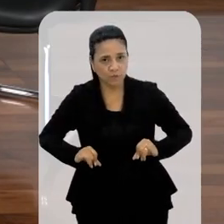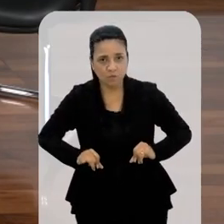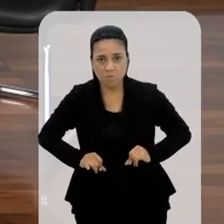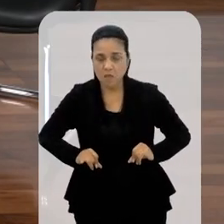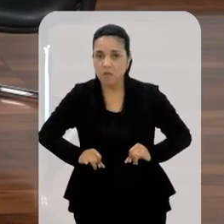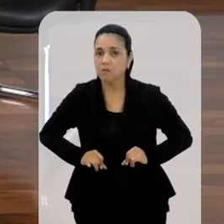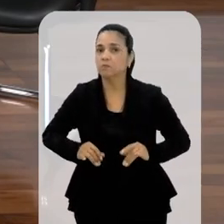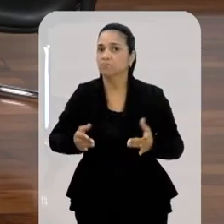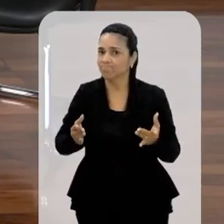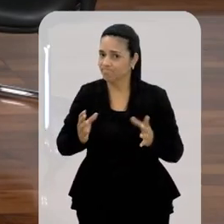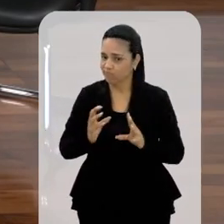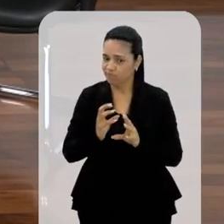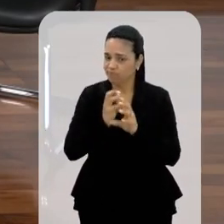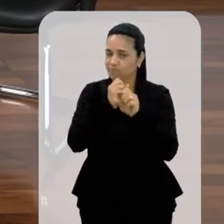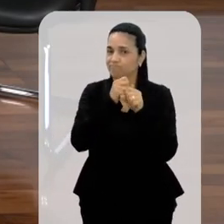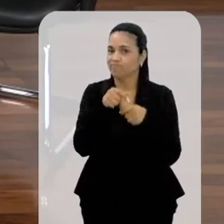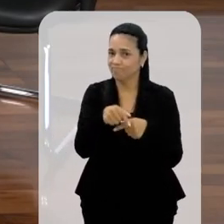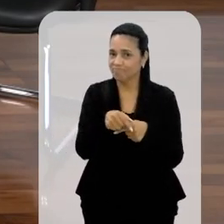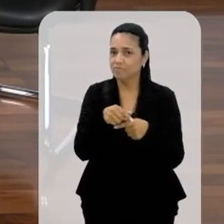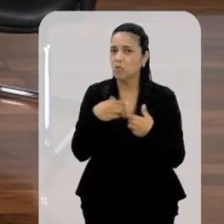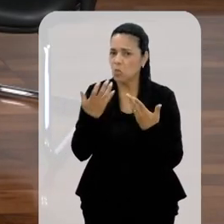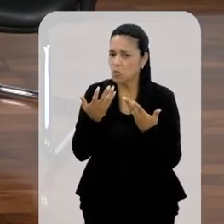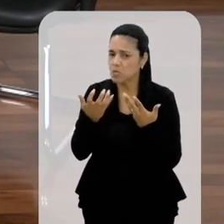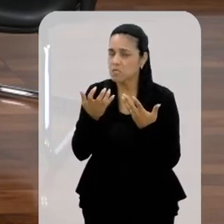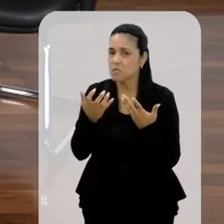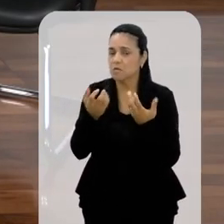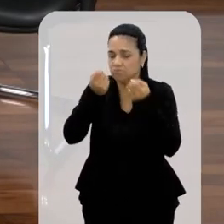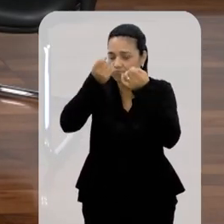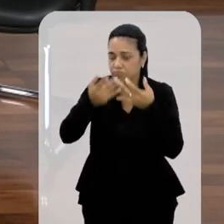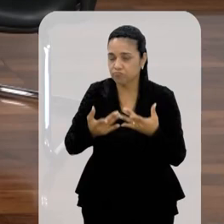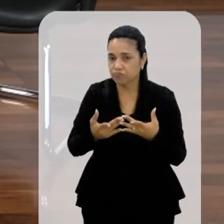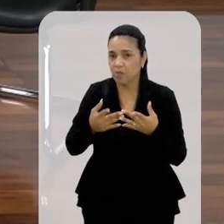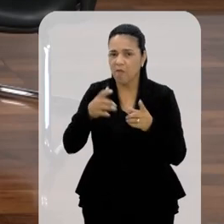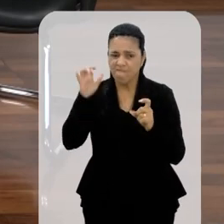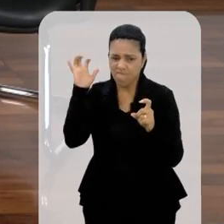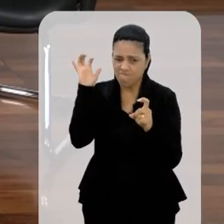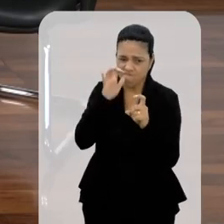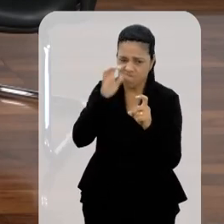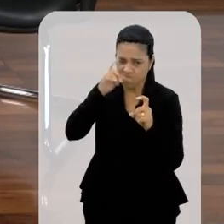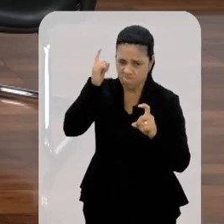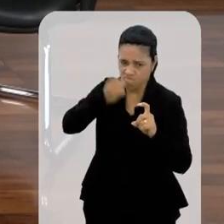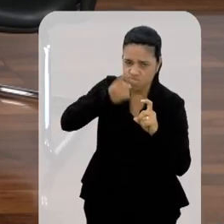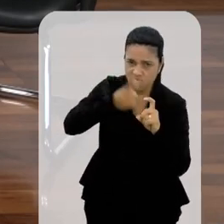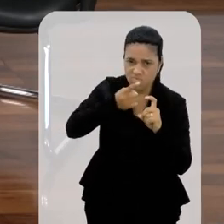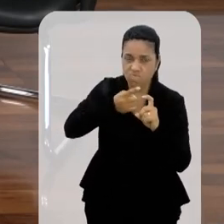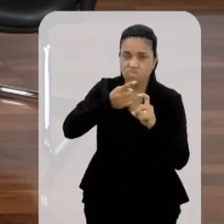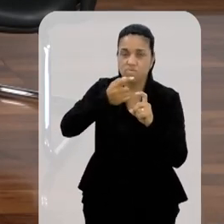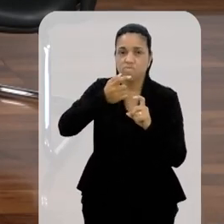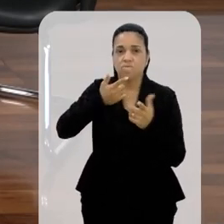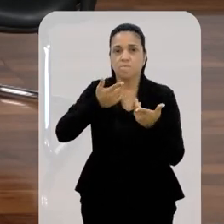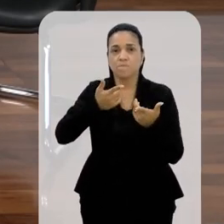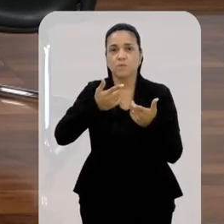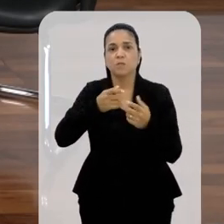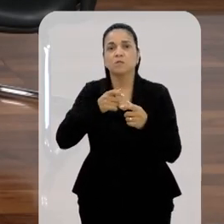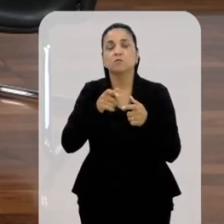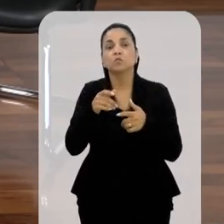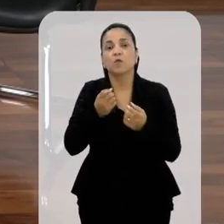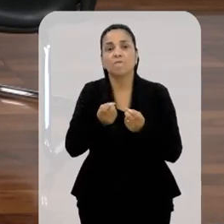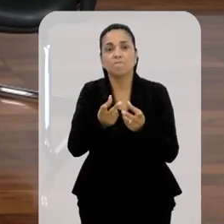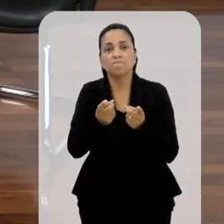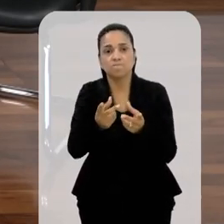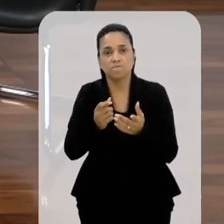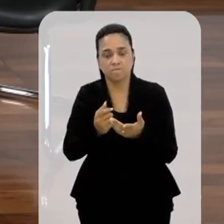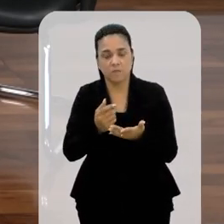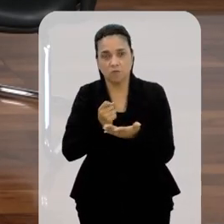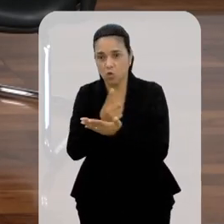que está no cálculo, né? E aí eu queria ouvi-los sobre isso. O dano moral na relação de consumo. Onde é que ele se situa e